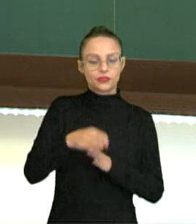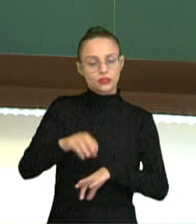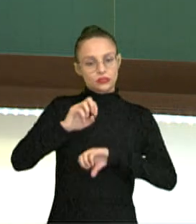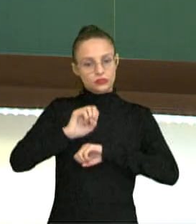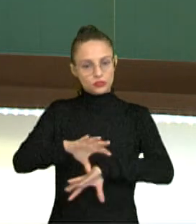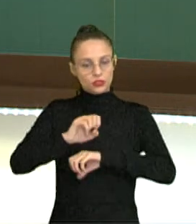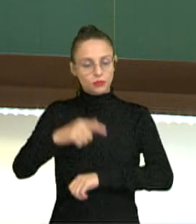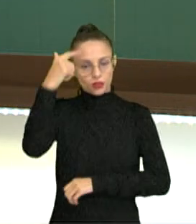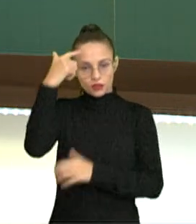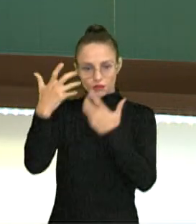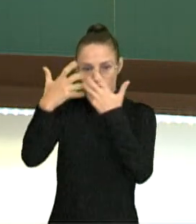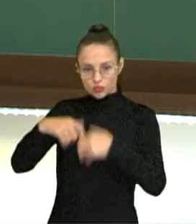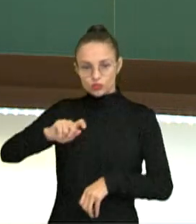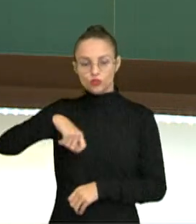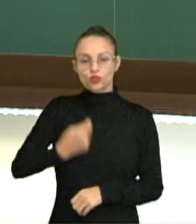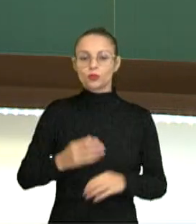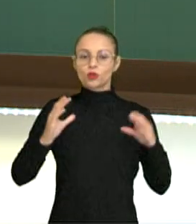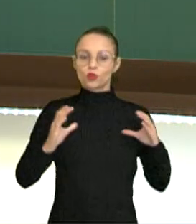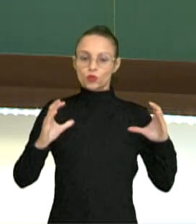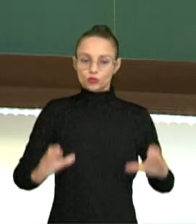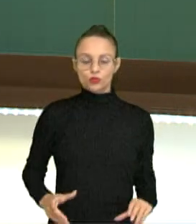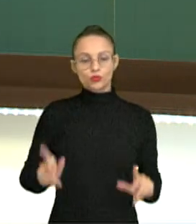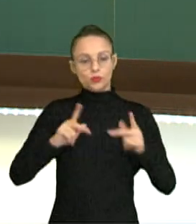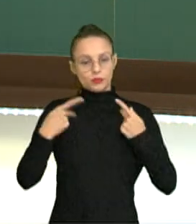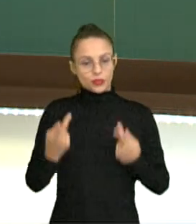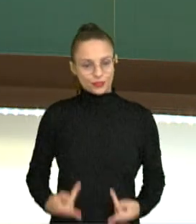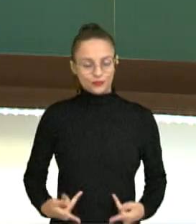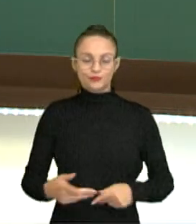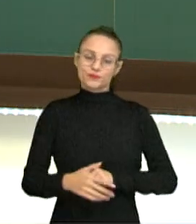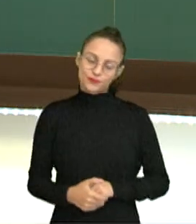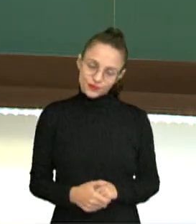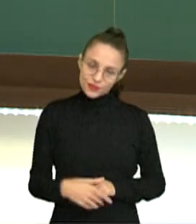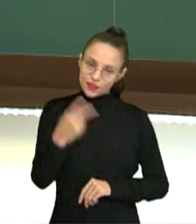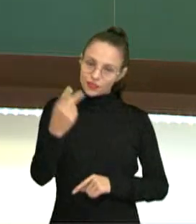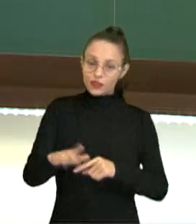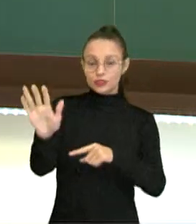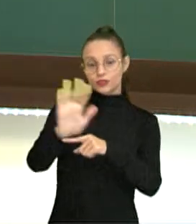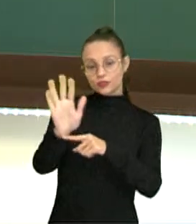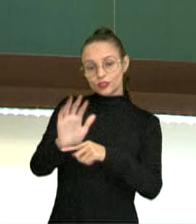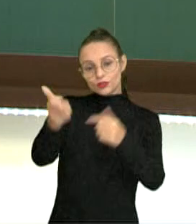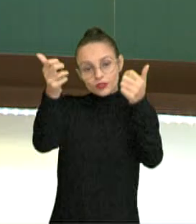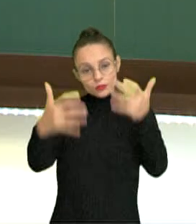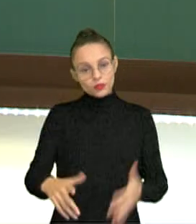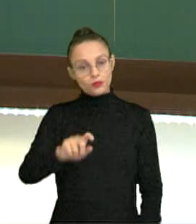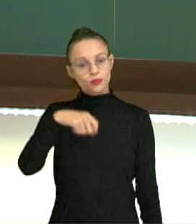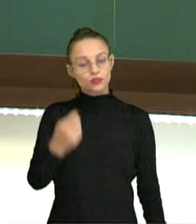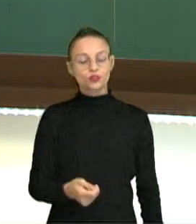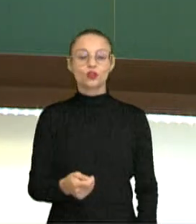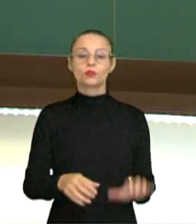reflexão sobre uma determinada conduta humana. Neste vídeo, falamos sobre